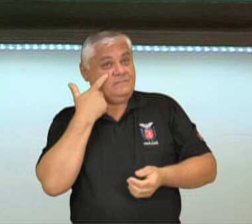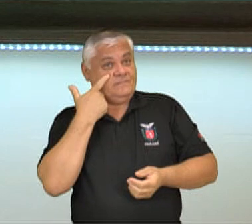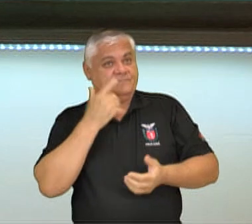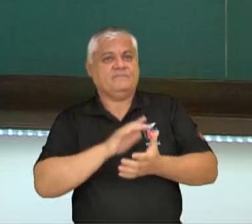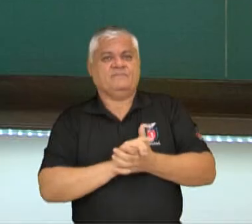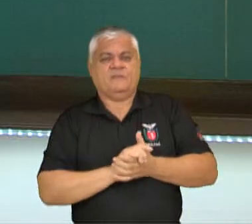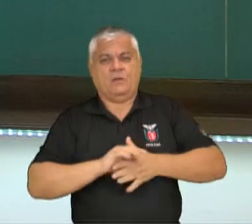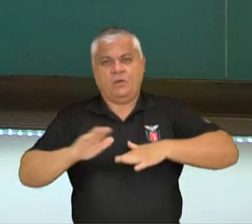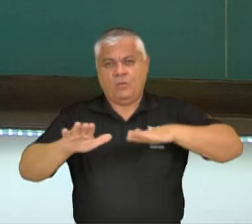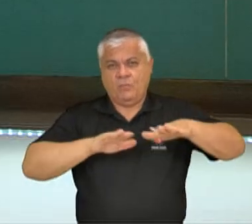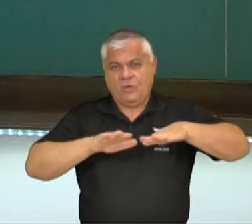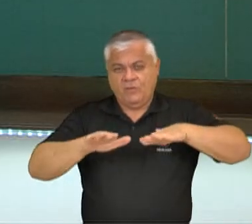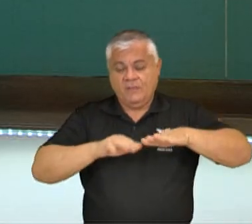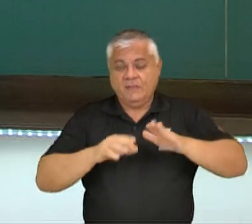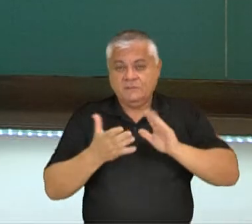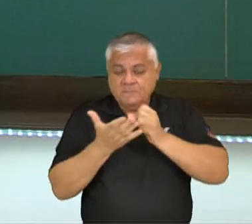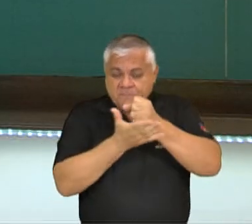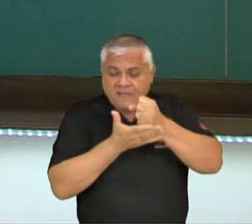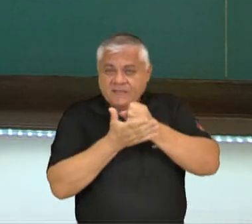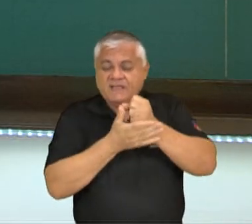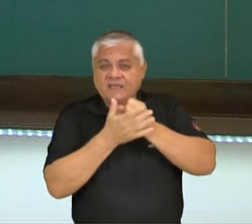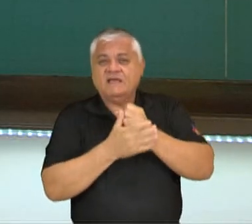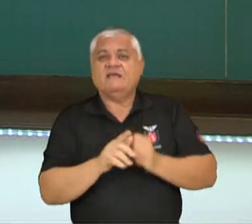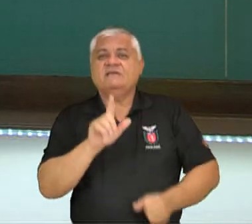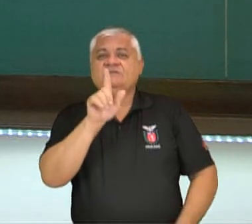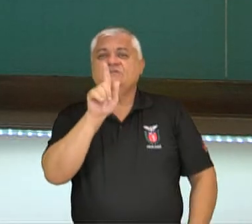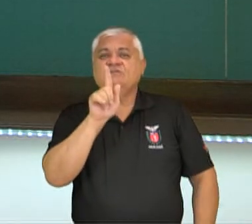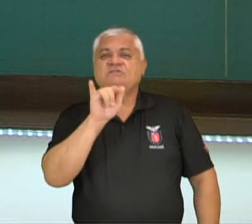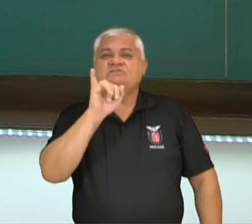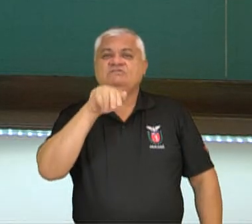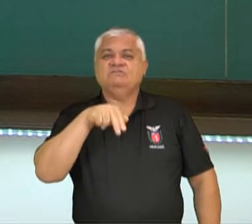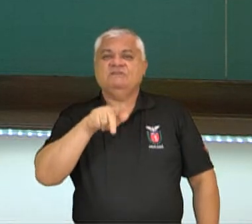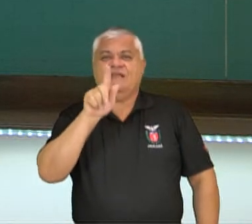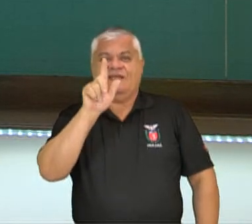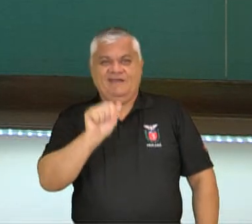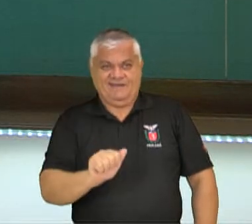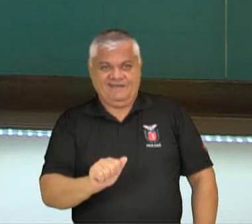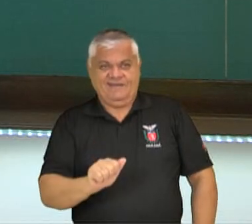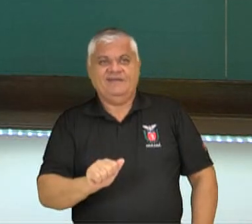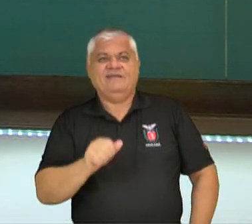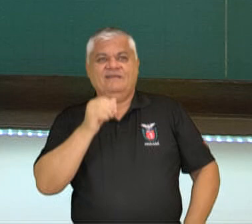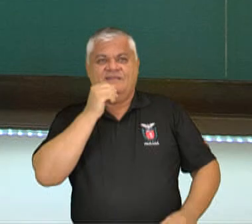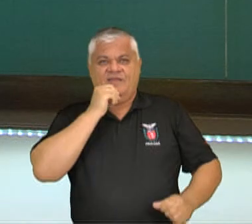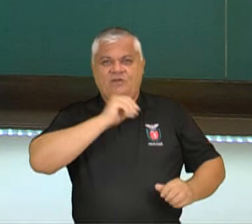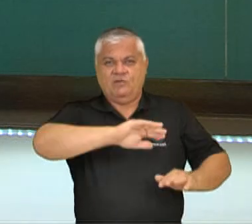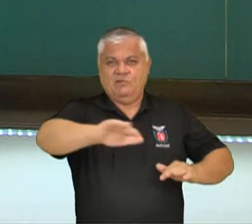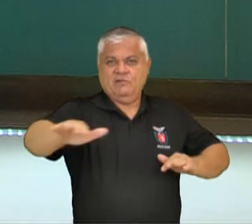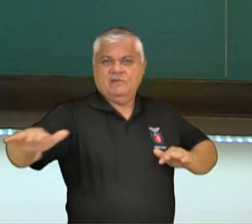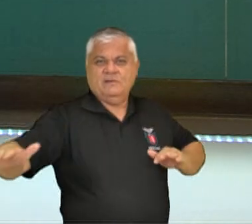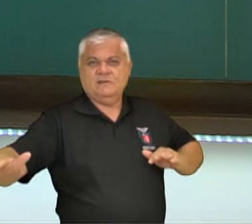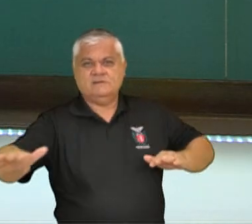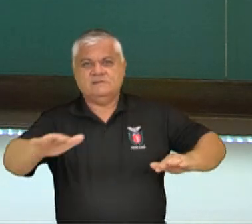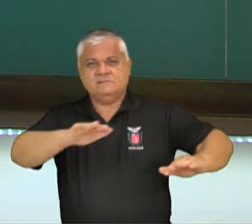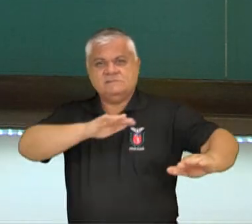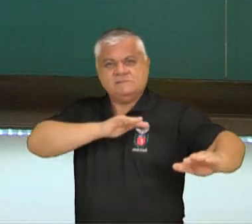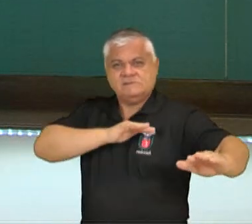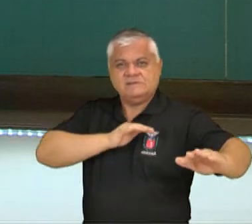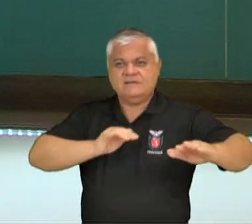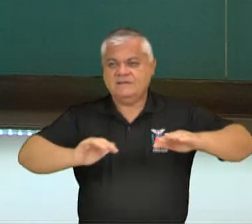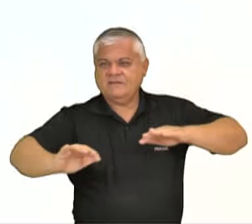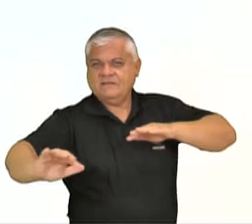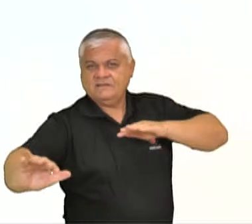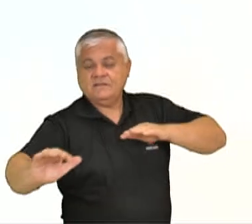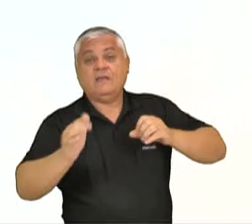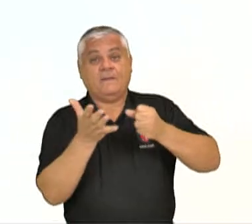O movimento básico da capoeira é a ginga. Leia comigo aqui. A ginga é